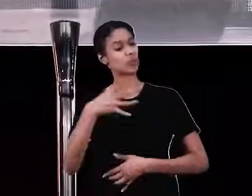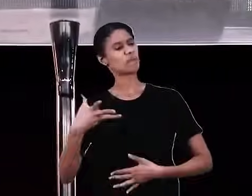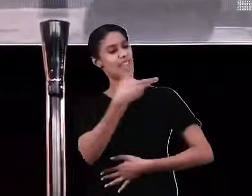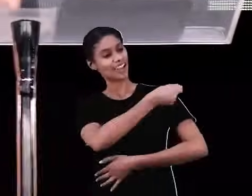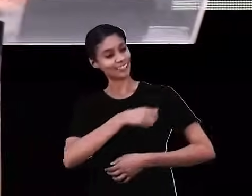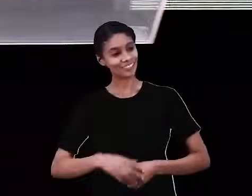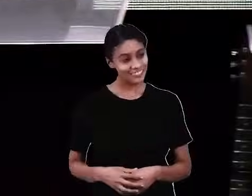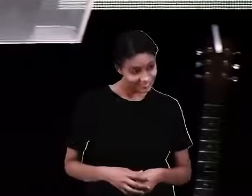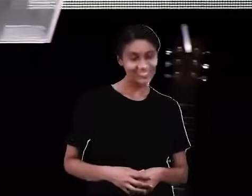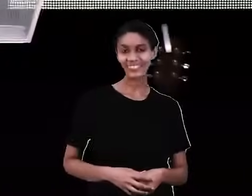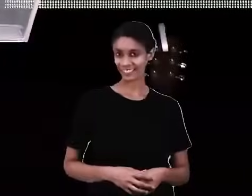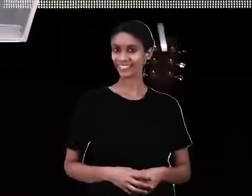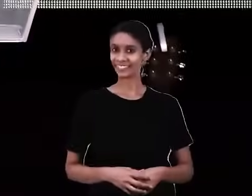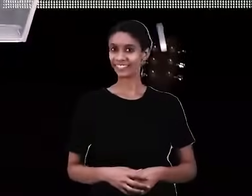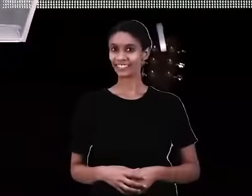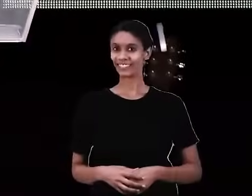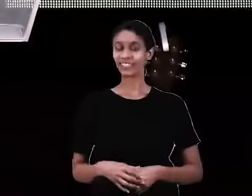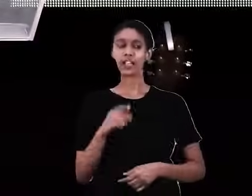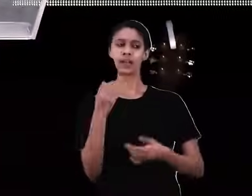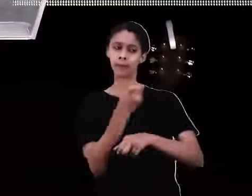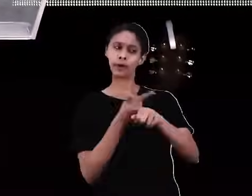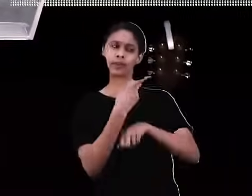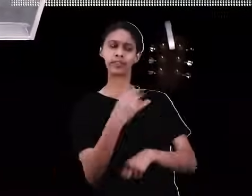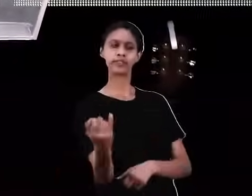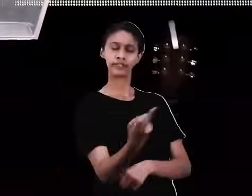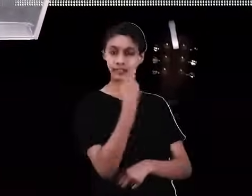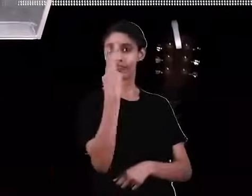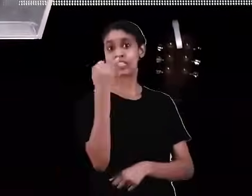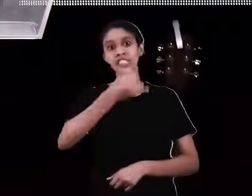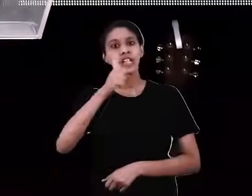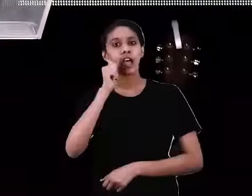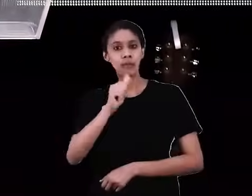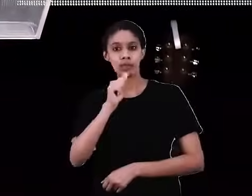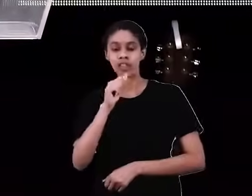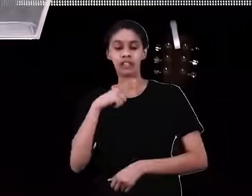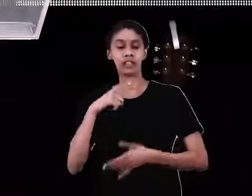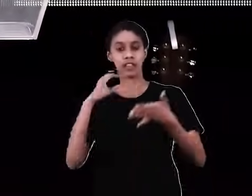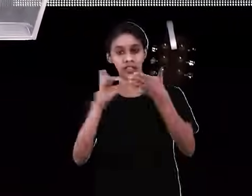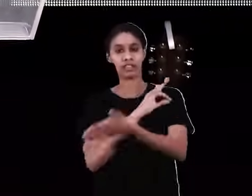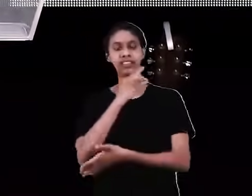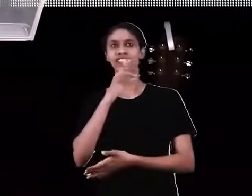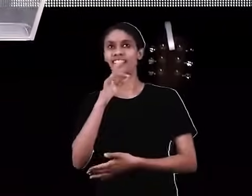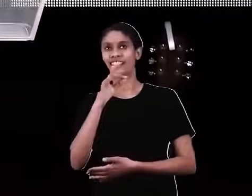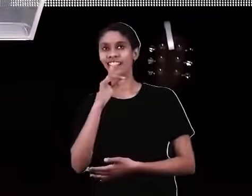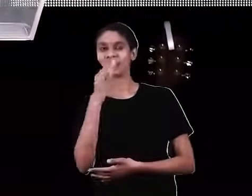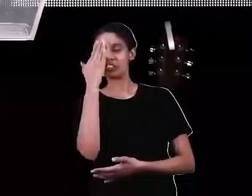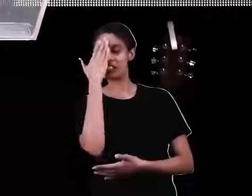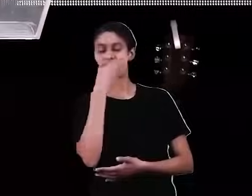maravilhosa. Calcula teu valor. Se a Mona Lisa, que tem a assinatura de Picasso, não tem, imagina a